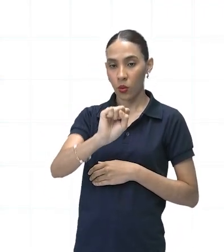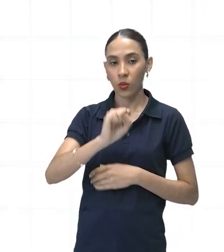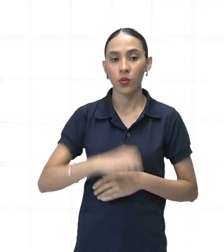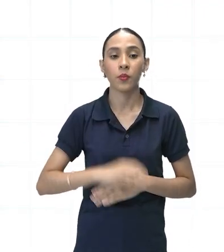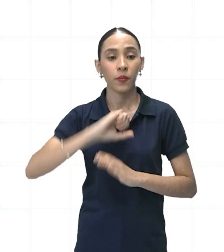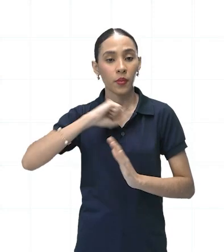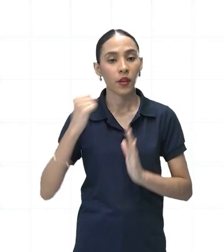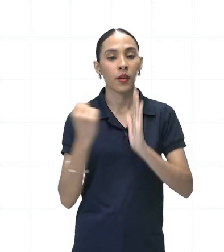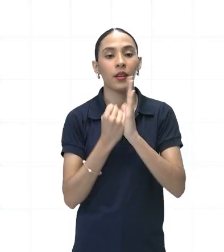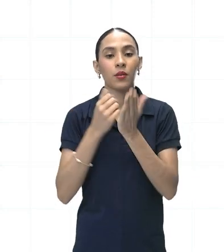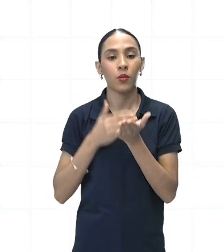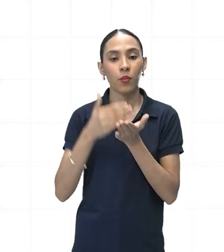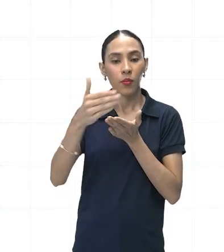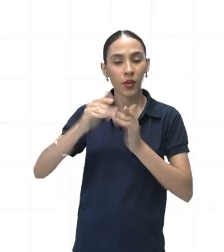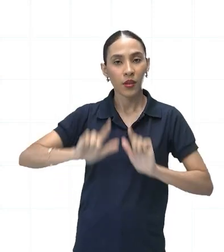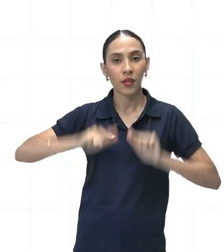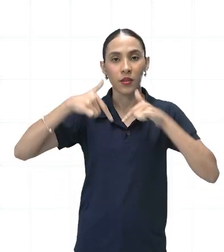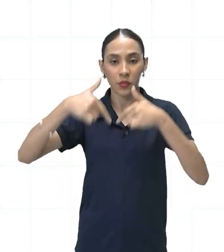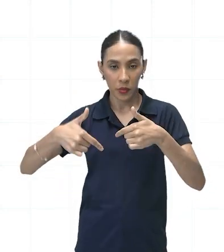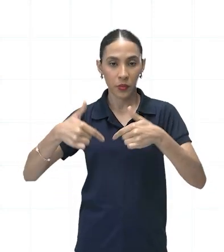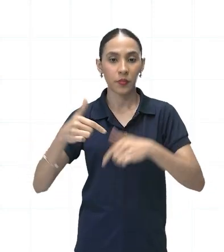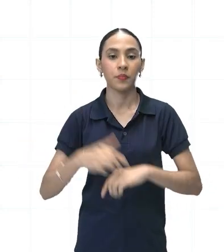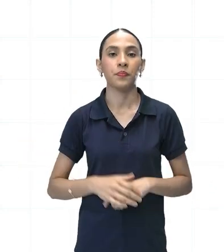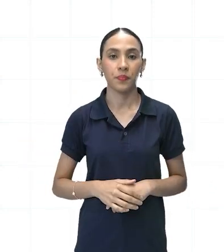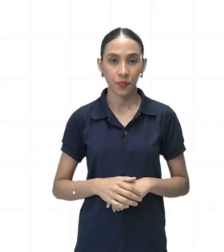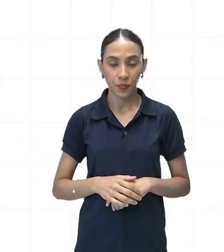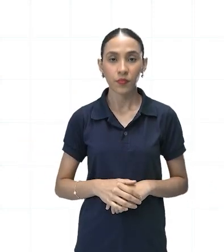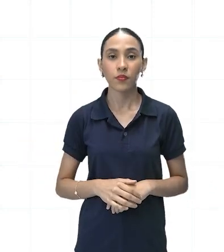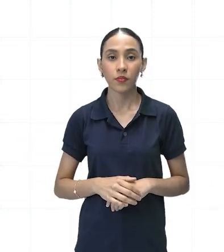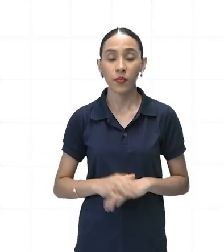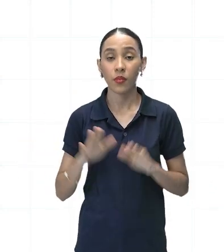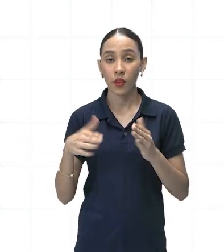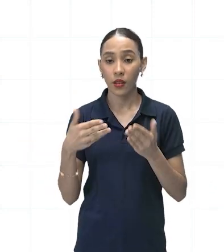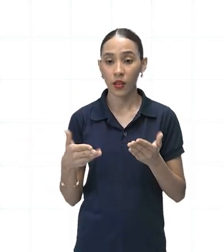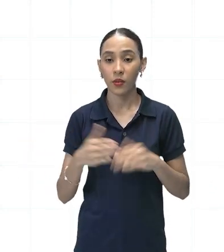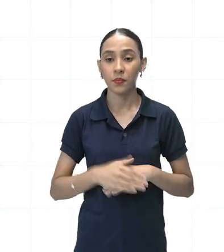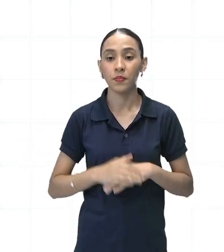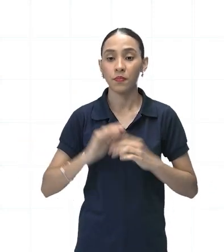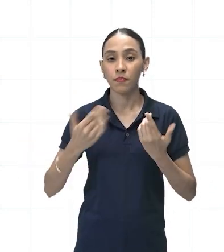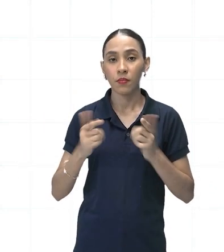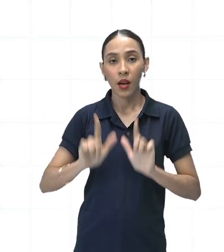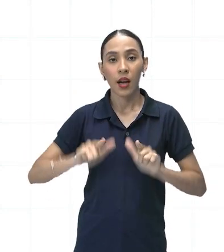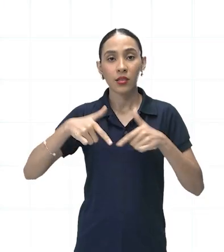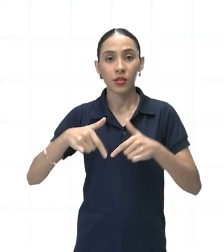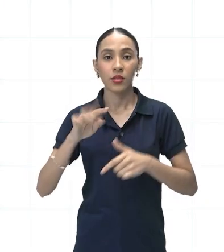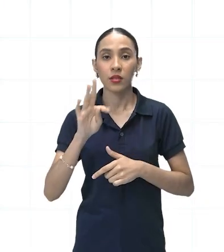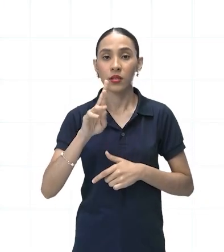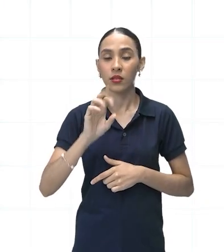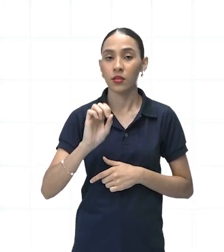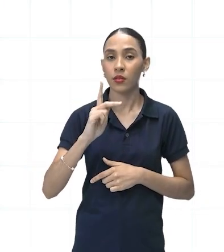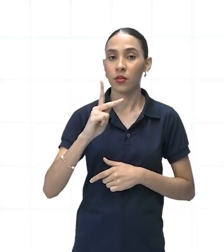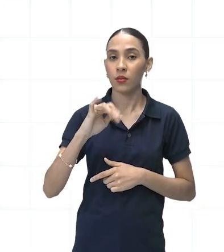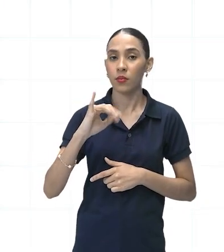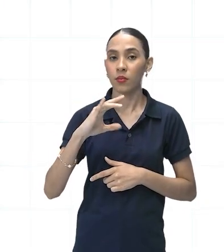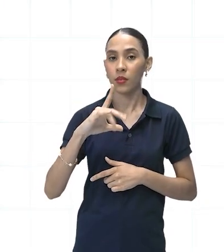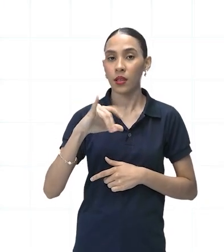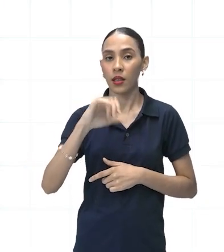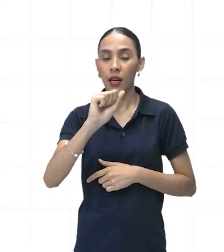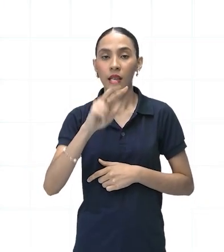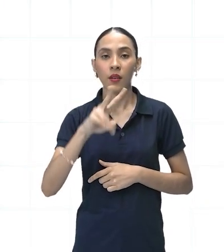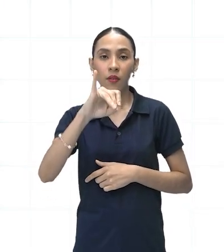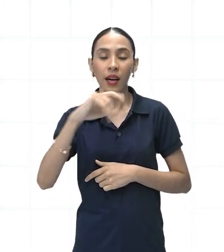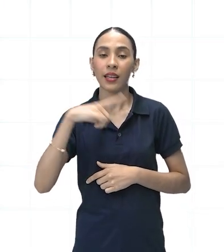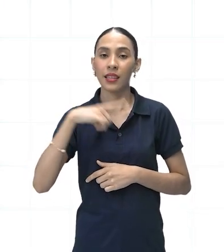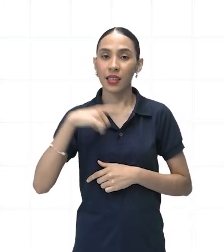1968, marcando o início formal do movimento. Então, esse movimento Tropicália, ele vai ter o